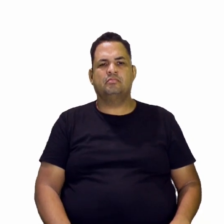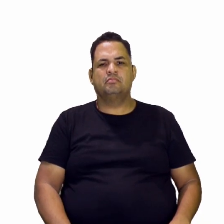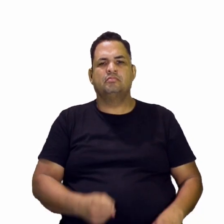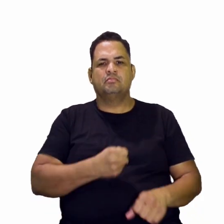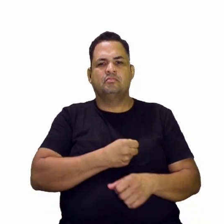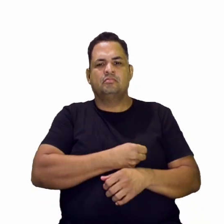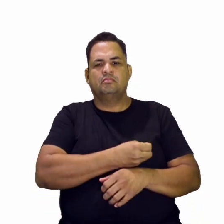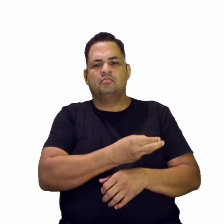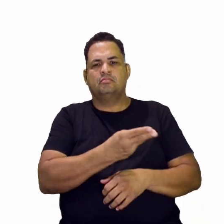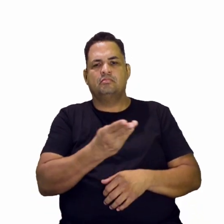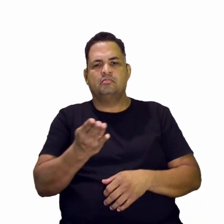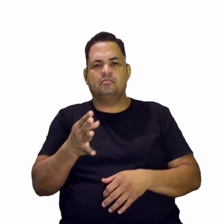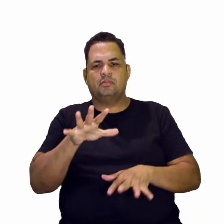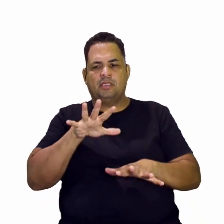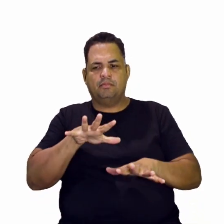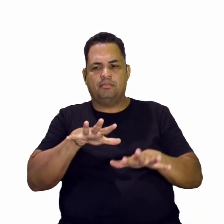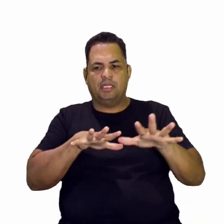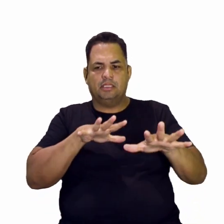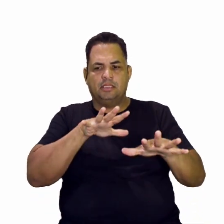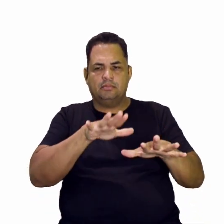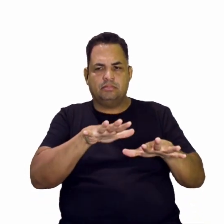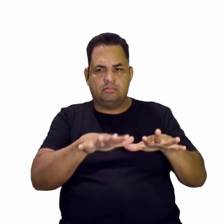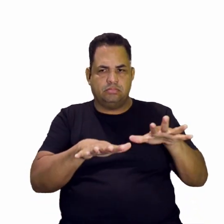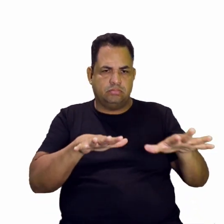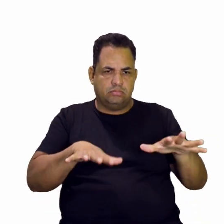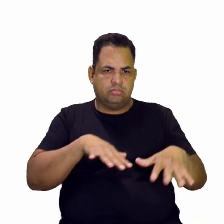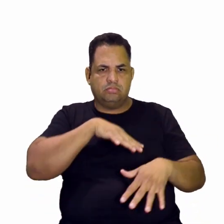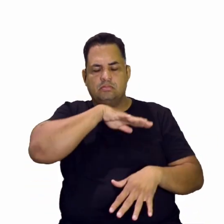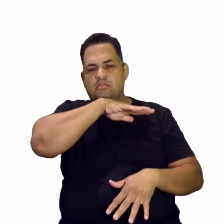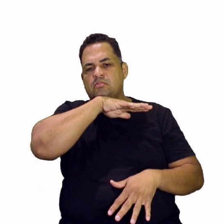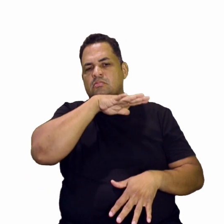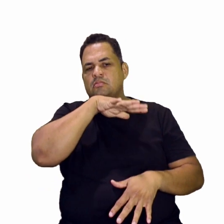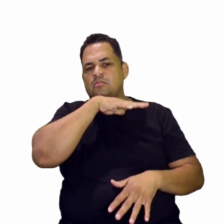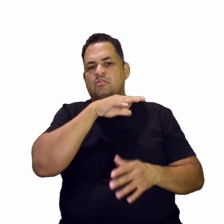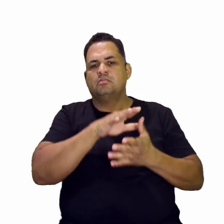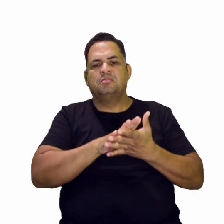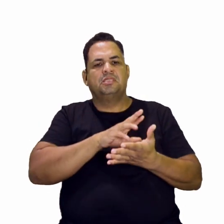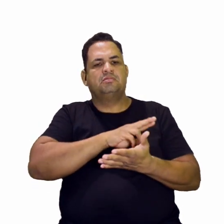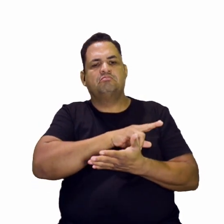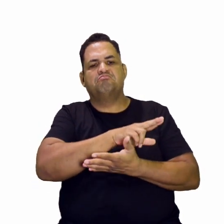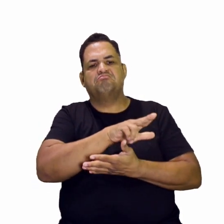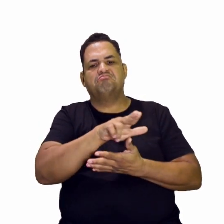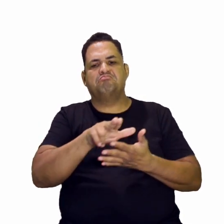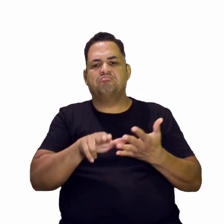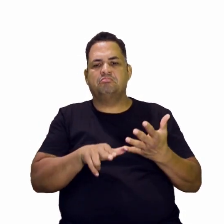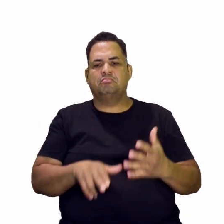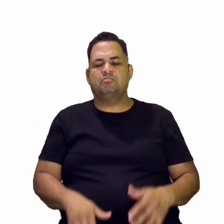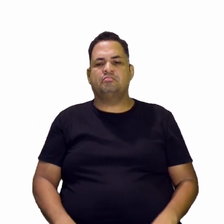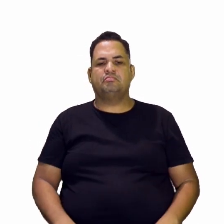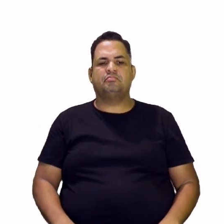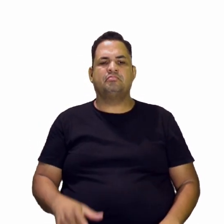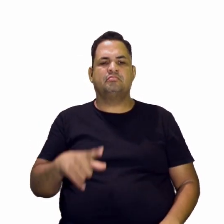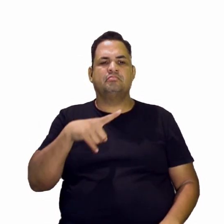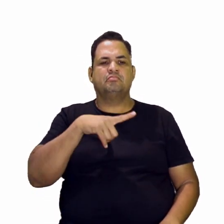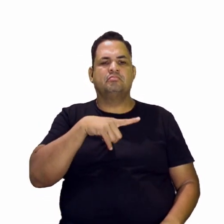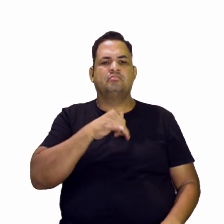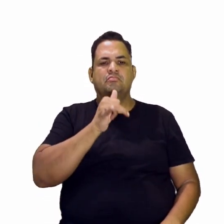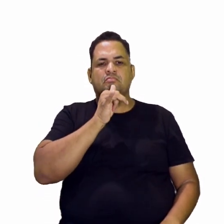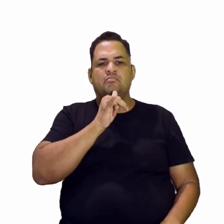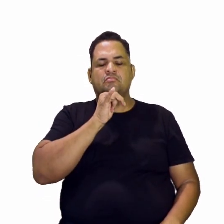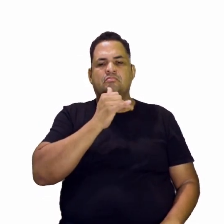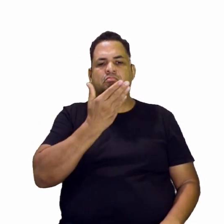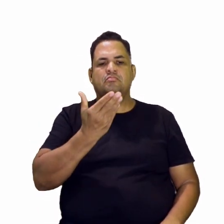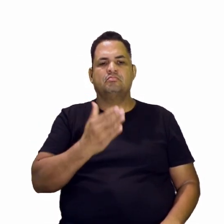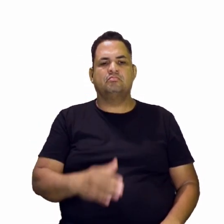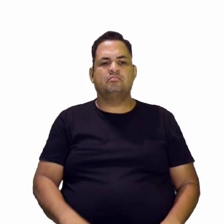A quantidade de patas dos animais também é variável. Pois é. Aqui nós temos exemplares,